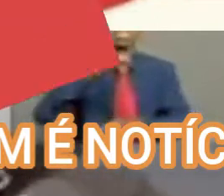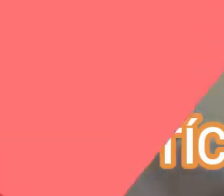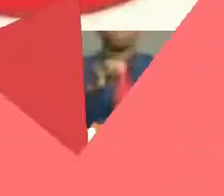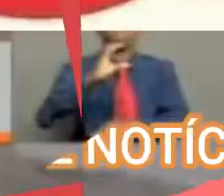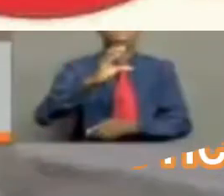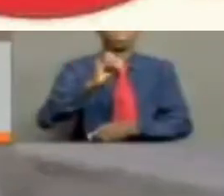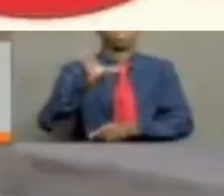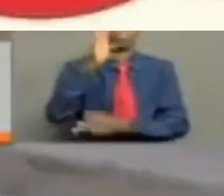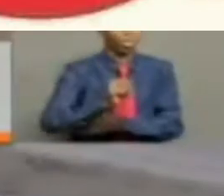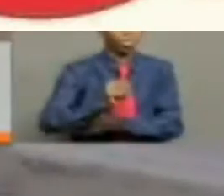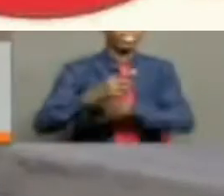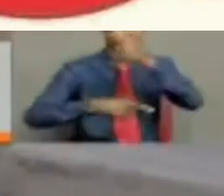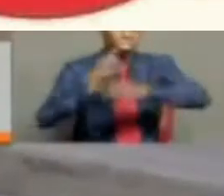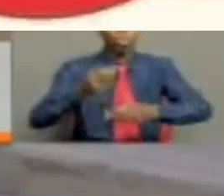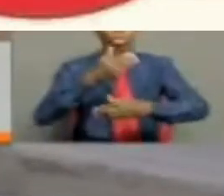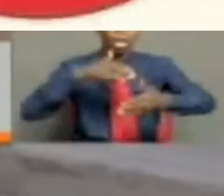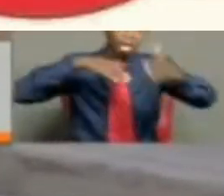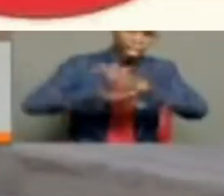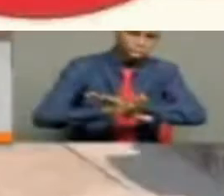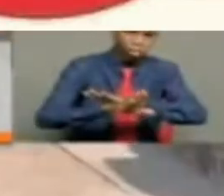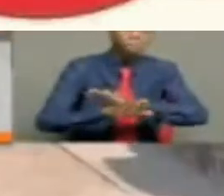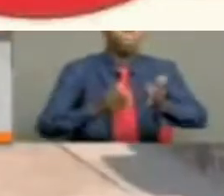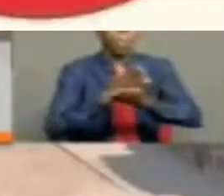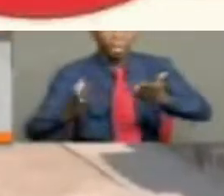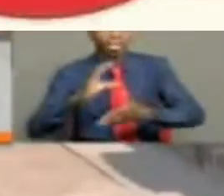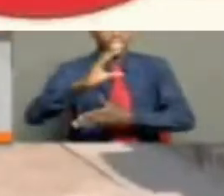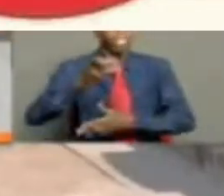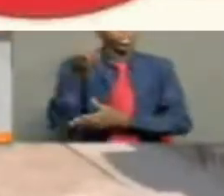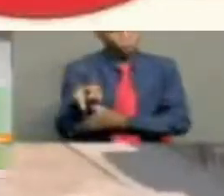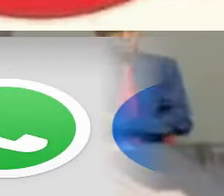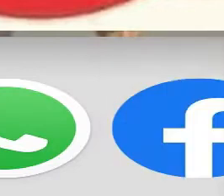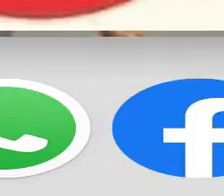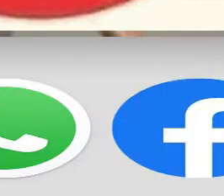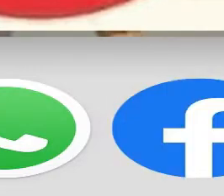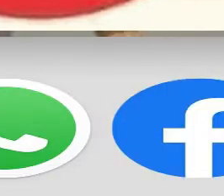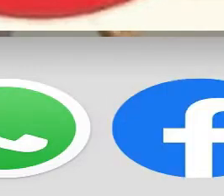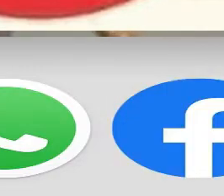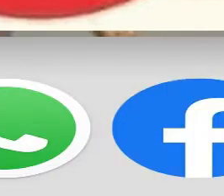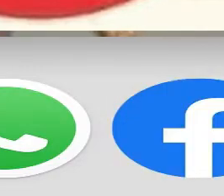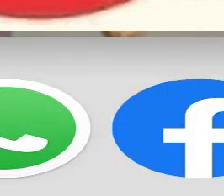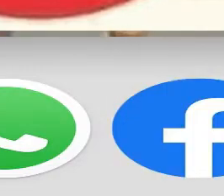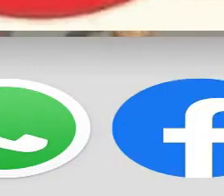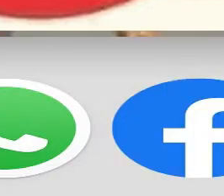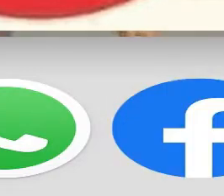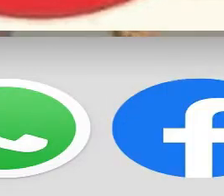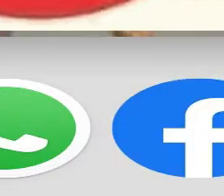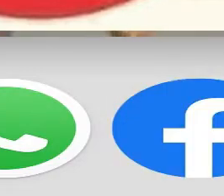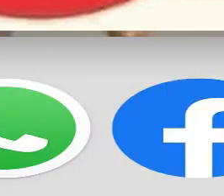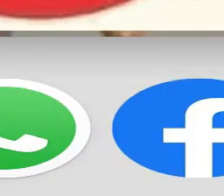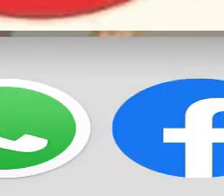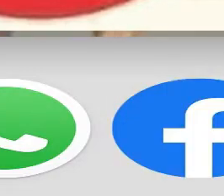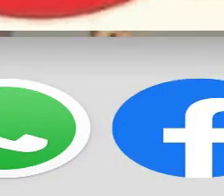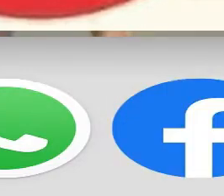casas circulares. Depois daí passou para a C9. C9 também não demorou muito tempo, veio para aqui, porque aqui morava um senhor